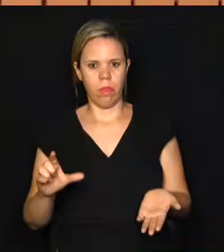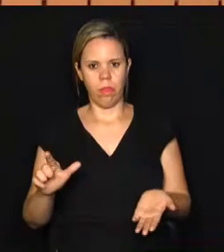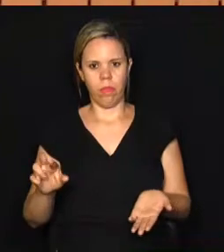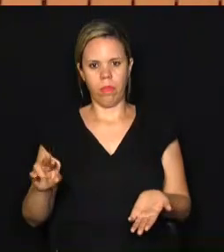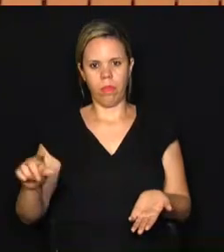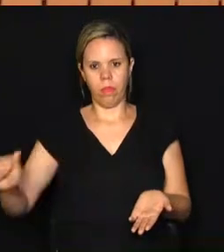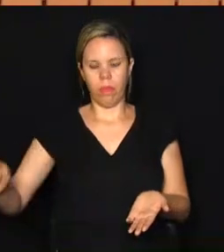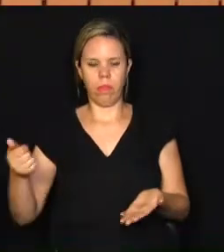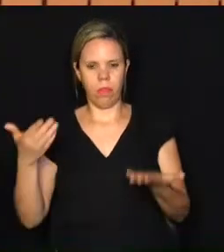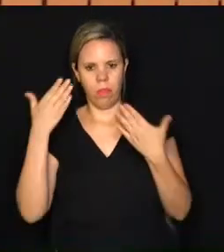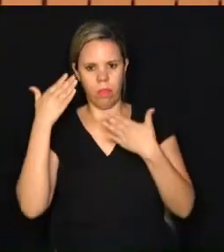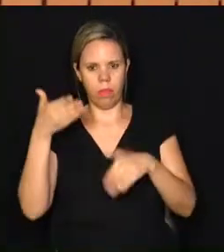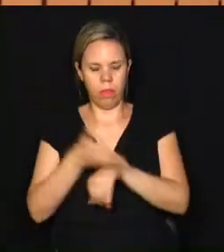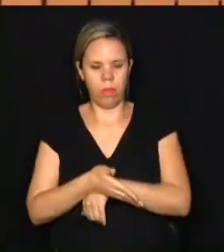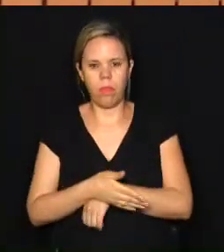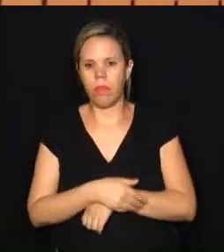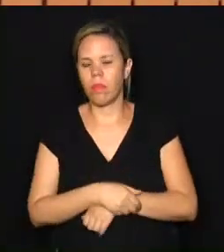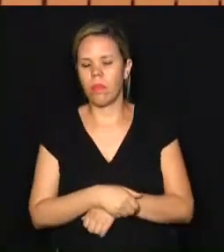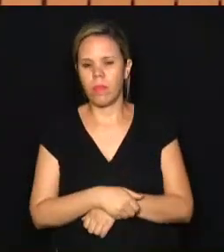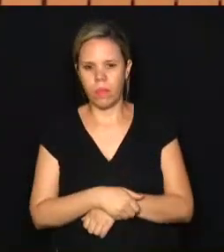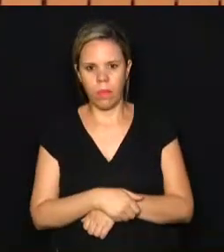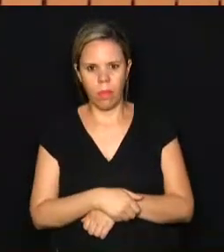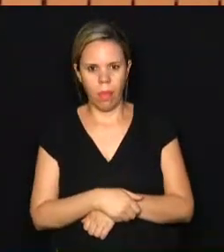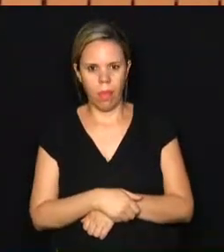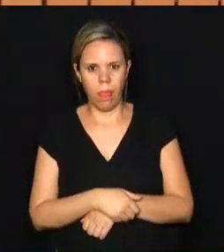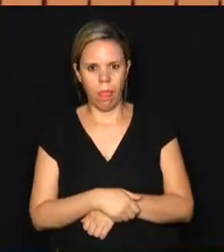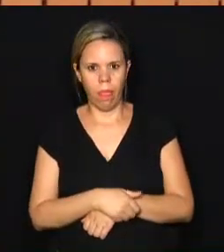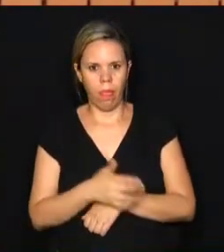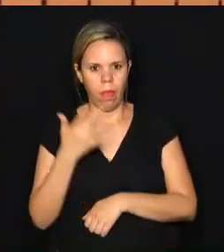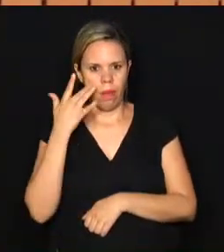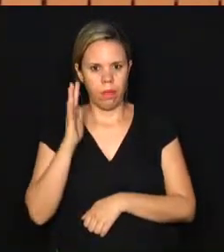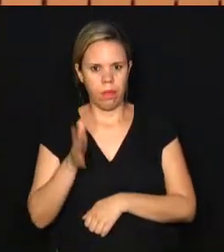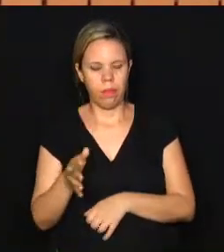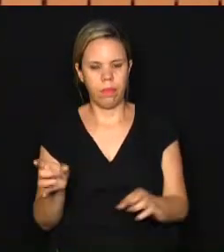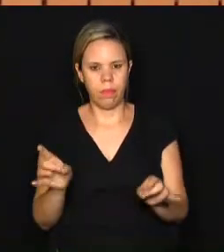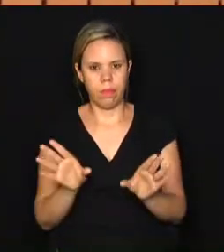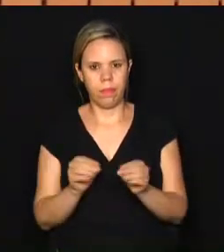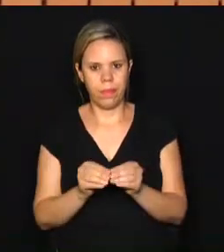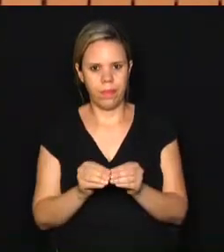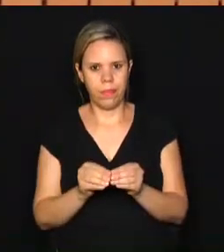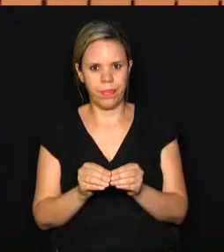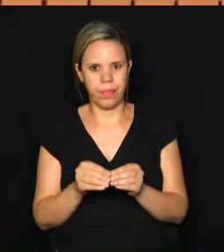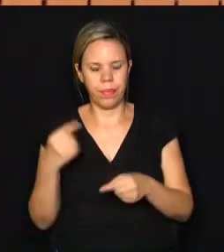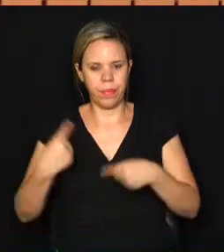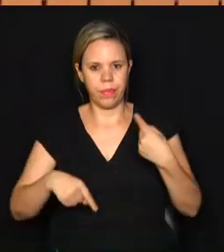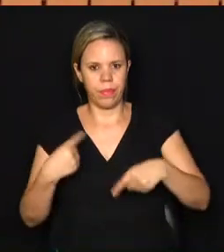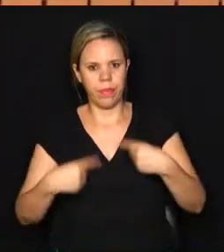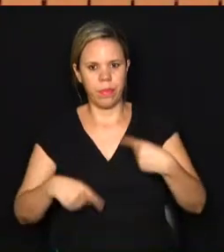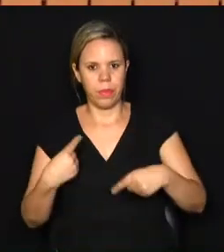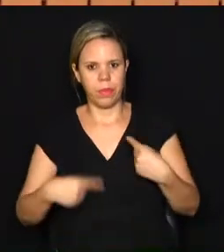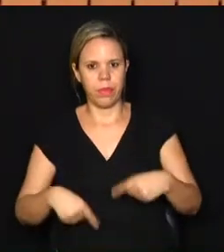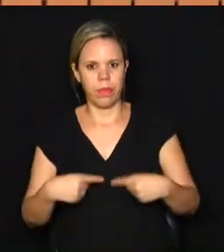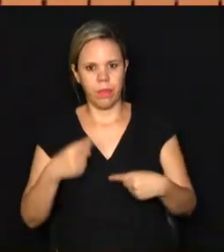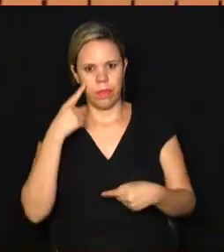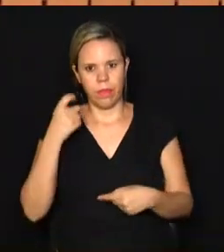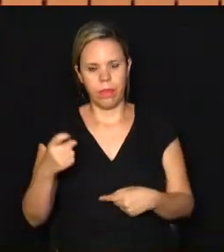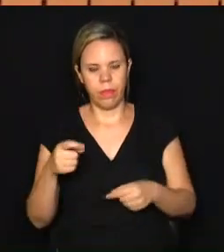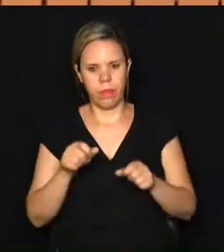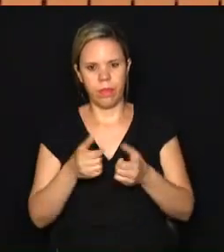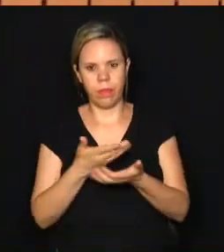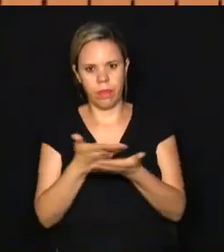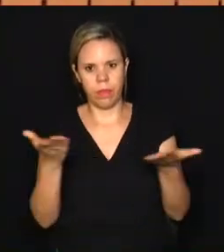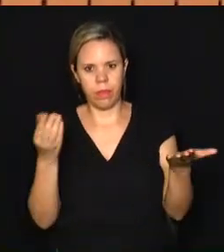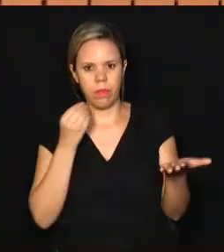por participar. Acho que a gente já caminha para o final, então, desse debate. A intenção desse debate é dar